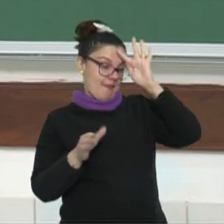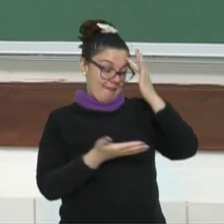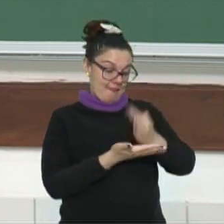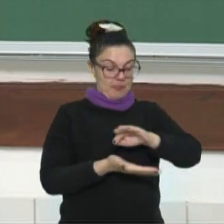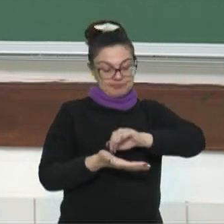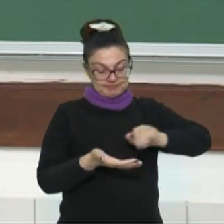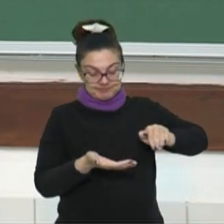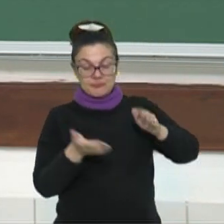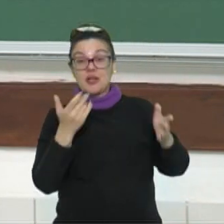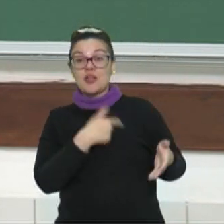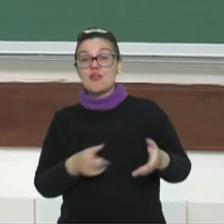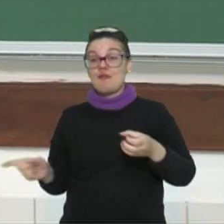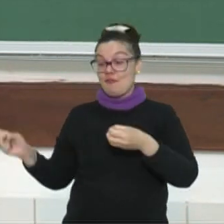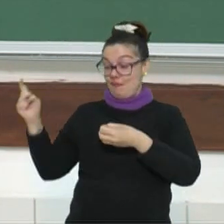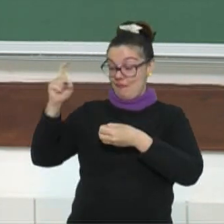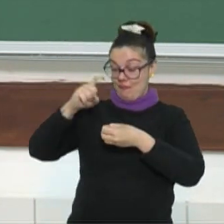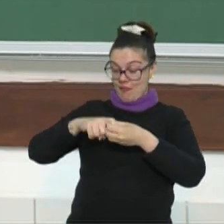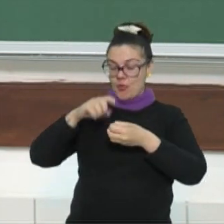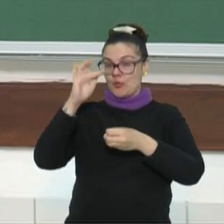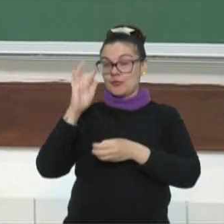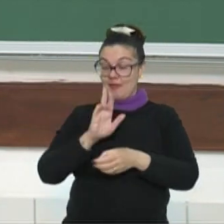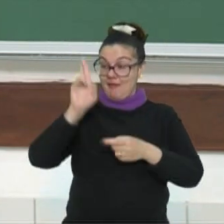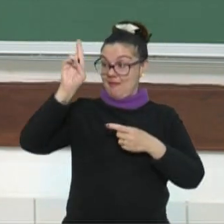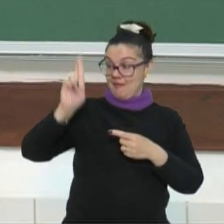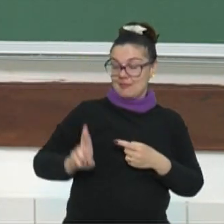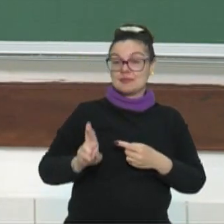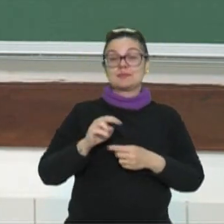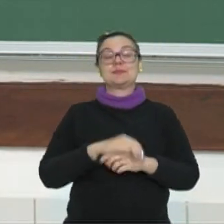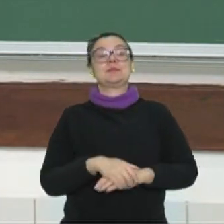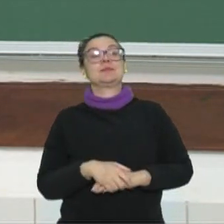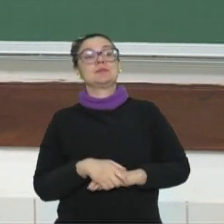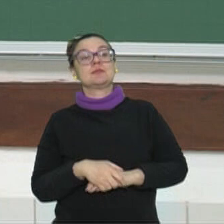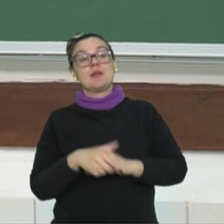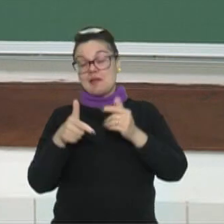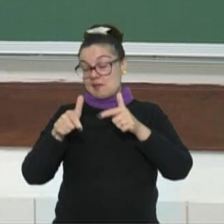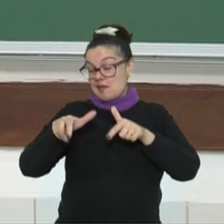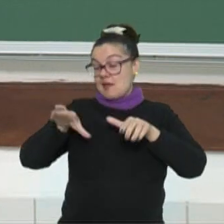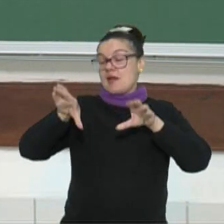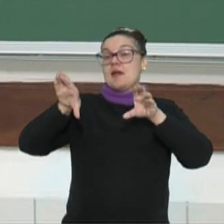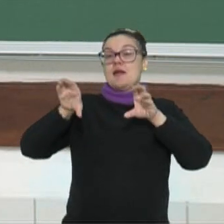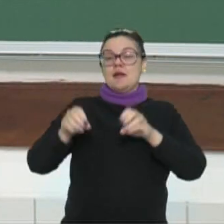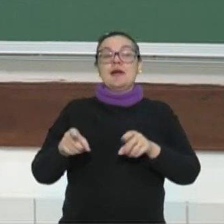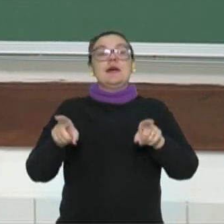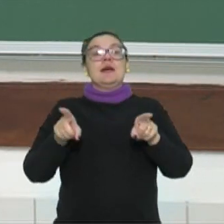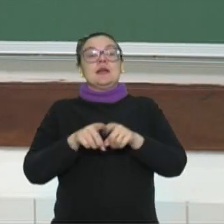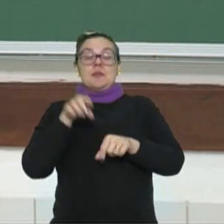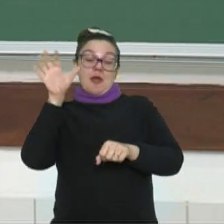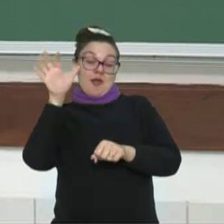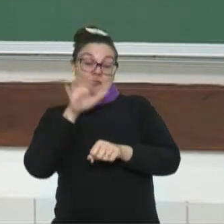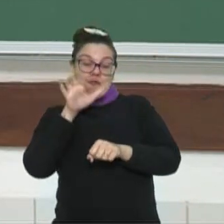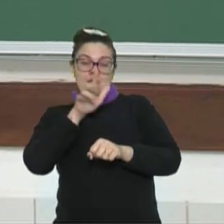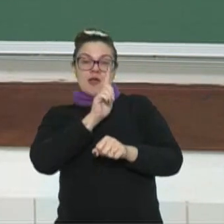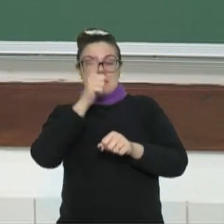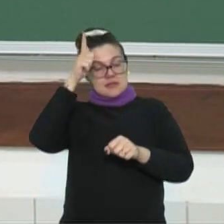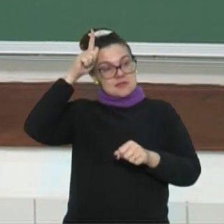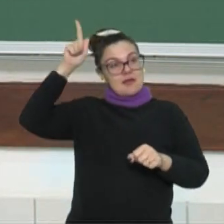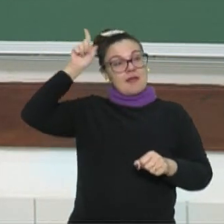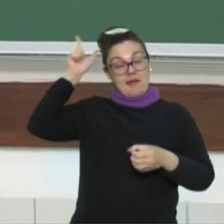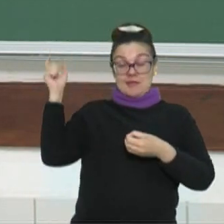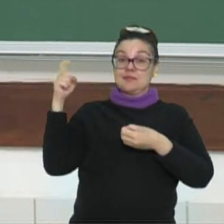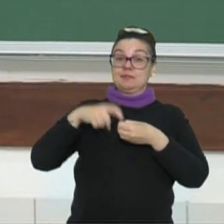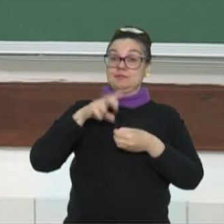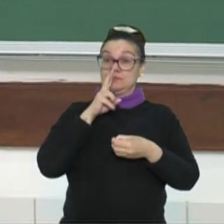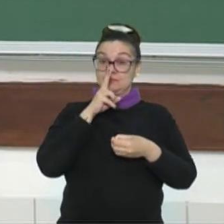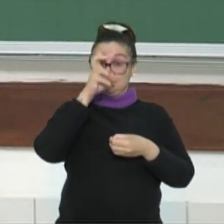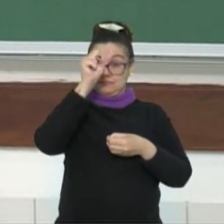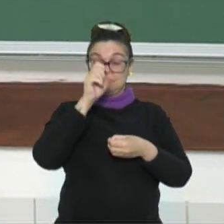razão tomando um espaço muito grande, né? E, obviamente, a influência grega fica muito grande aqui nesse